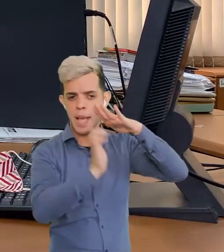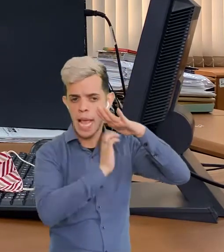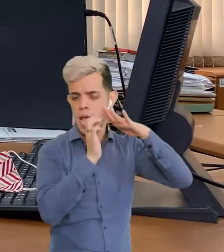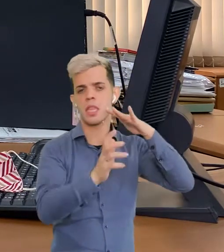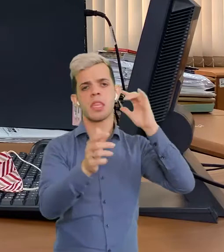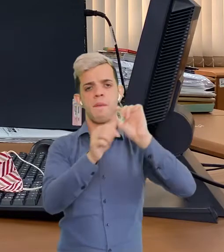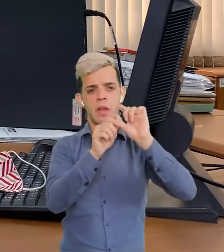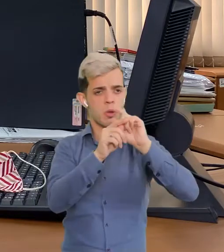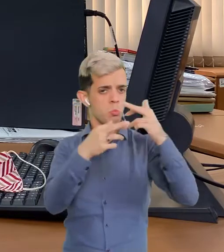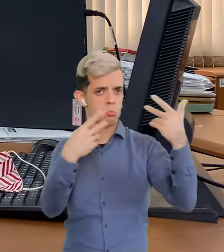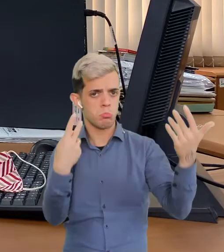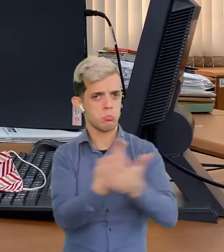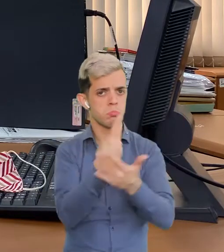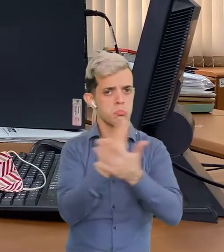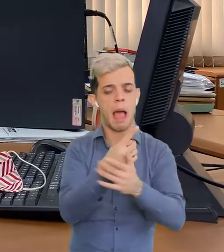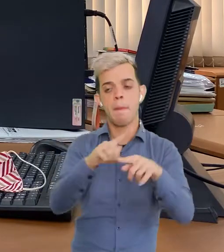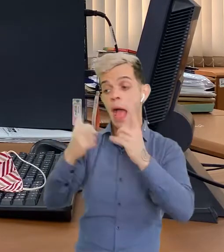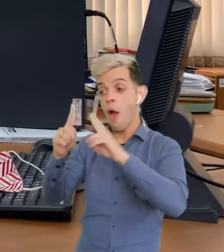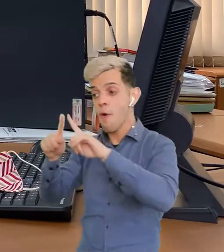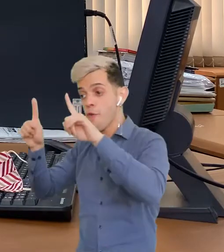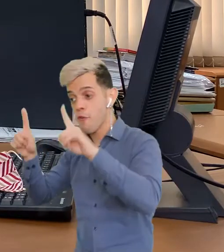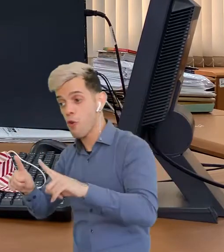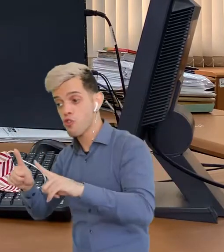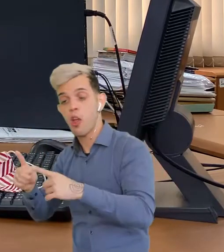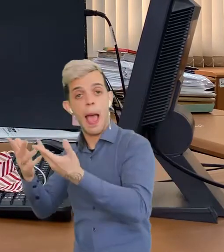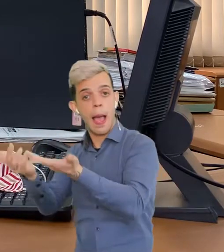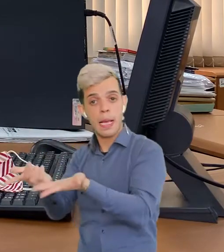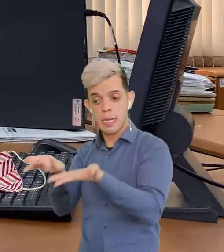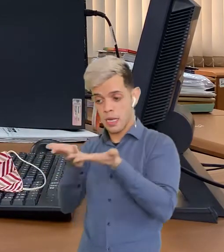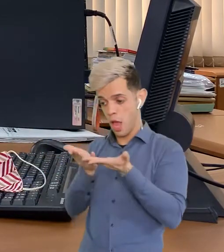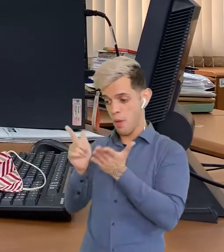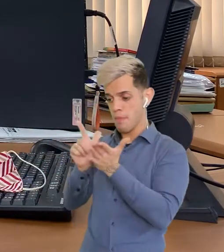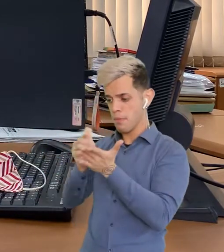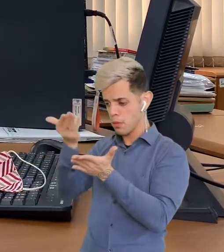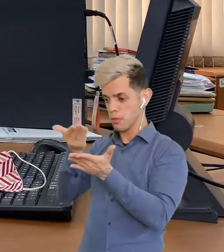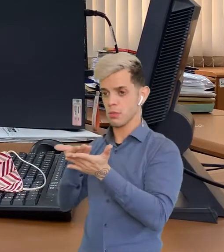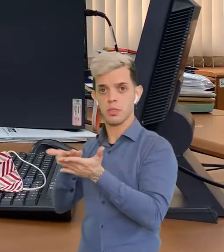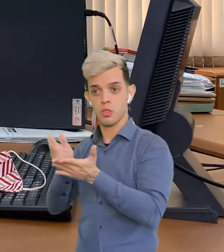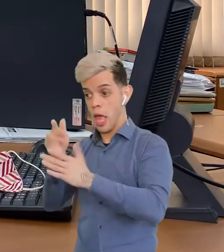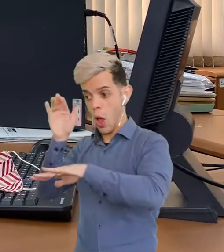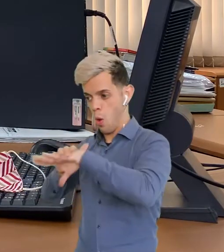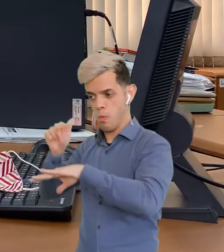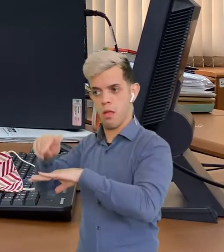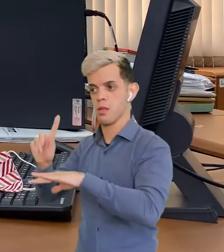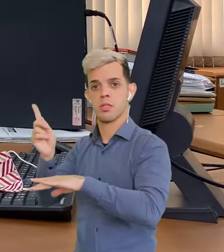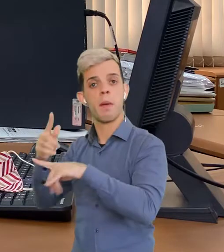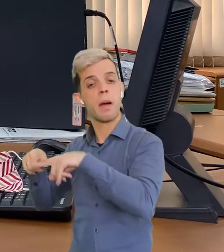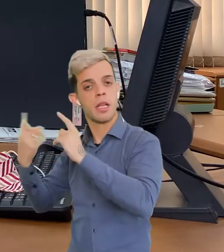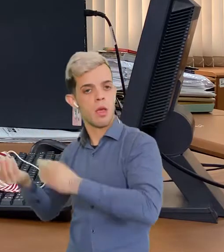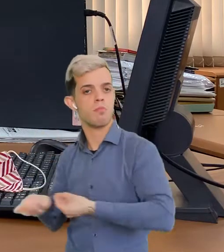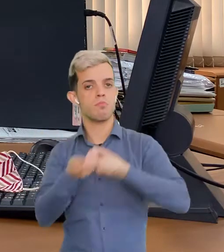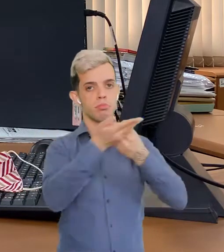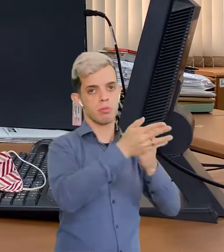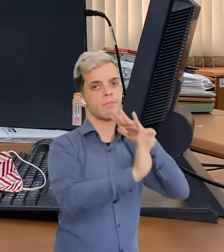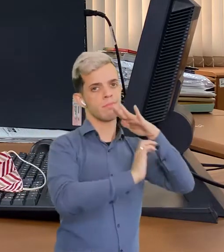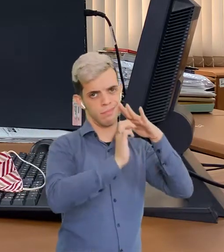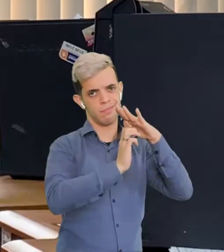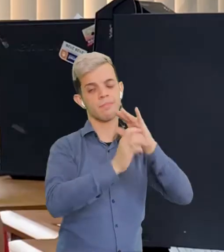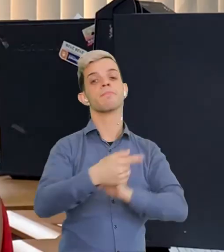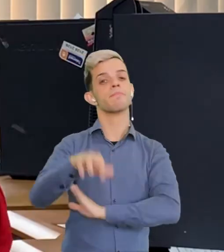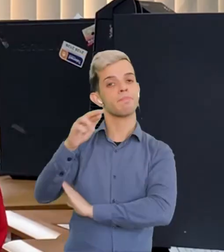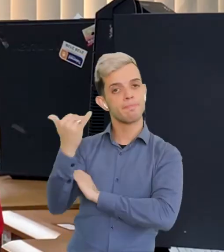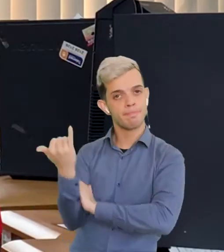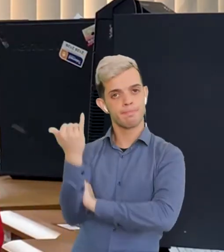a empresa. Quem recebe o auto de infração pode ser um funcionário, ele não vai ser o autuado. A autuada vai ser a empresa.